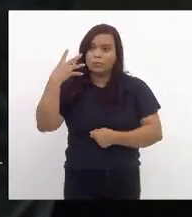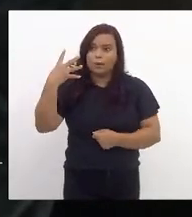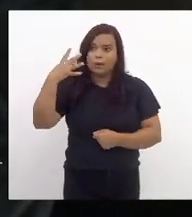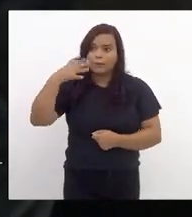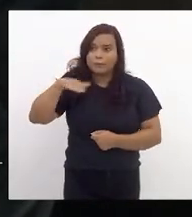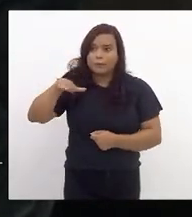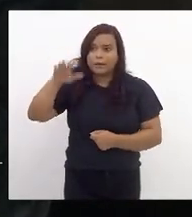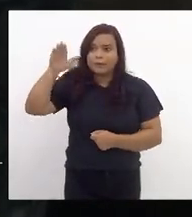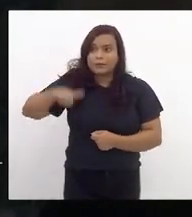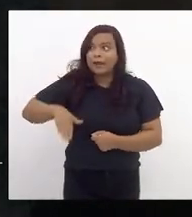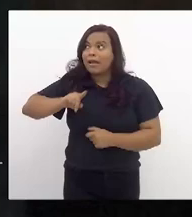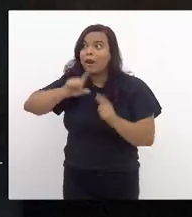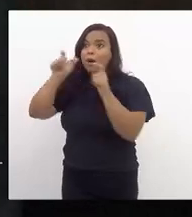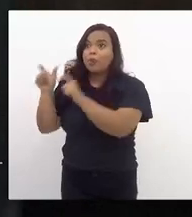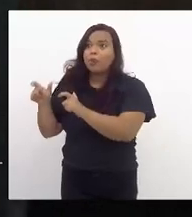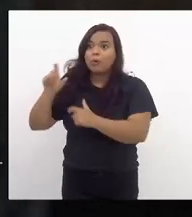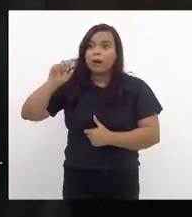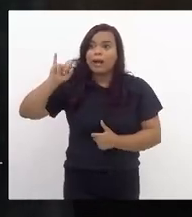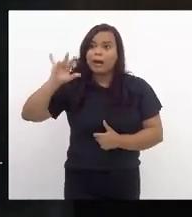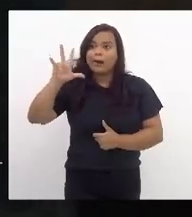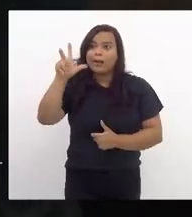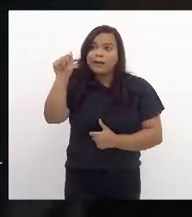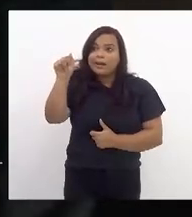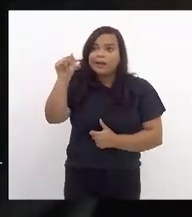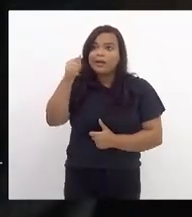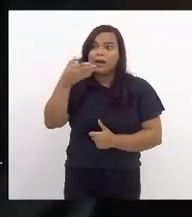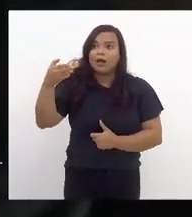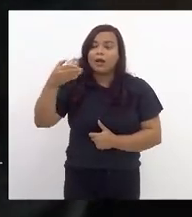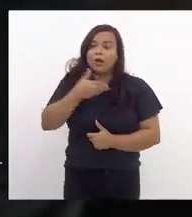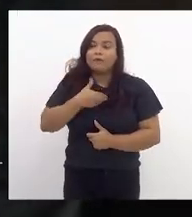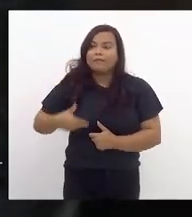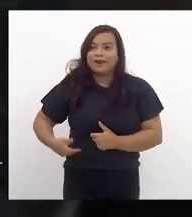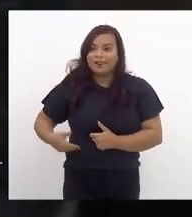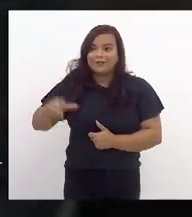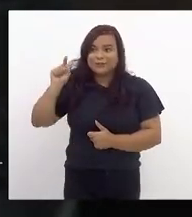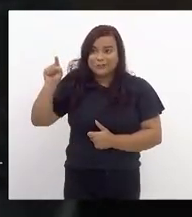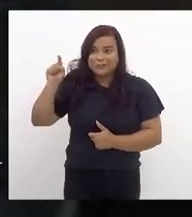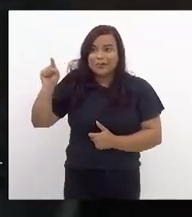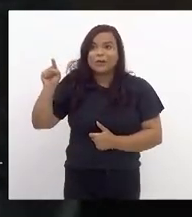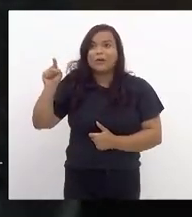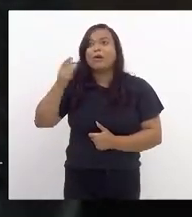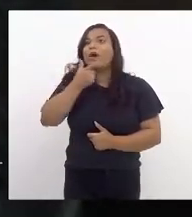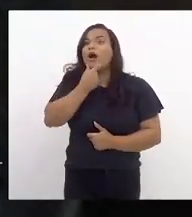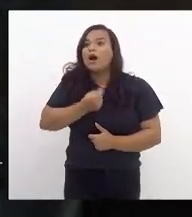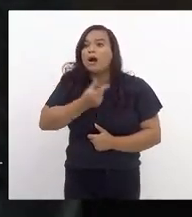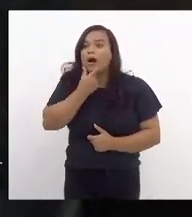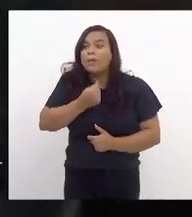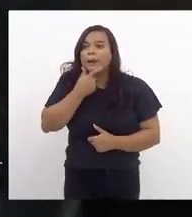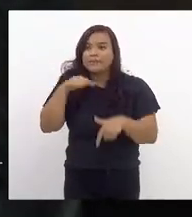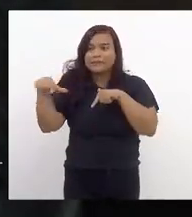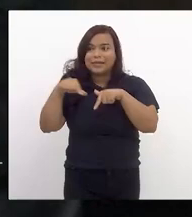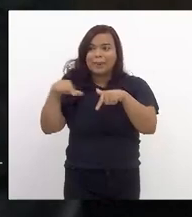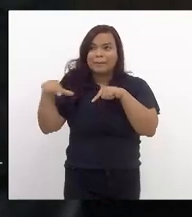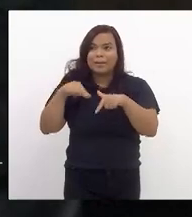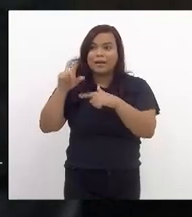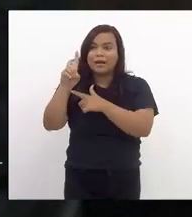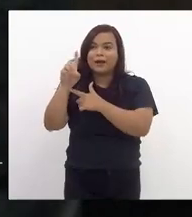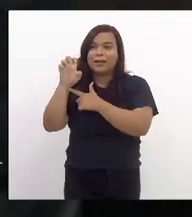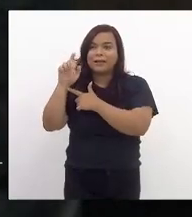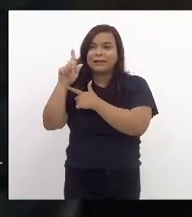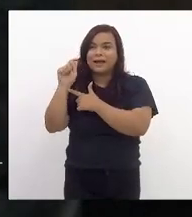16h30, na Ilha do Governador, o agente do Degase, Thiago Costa,